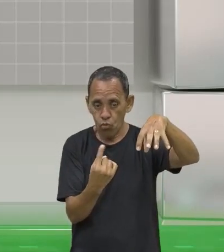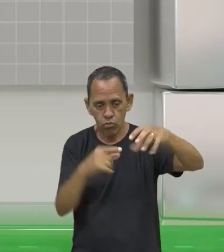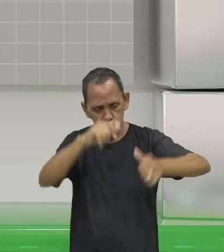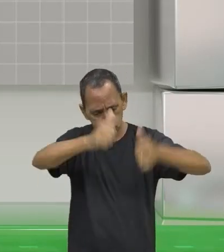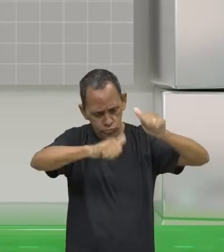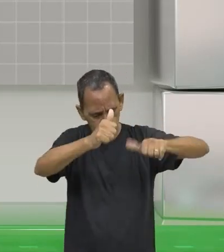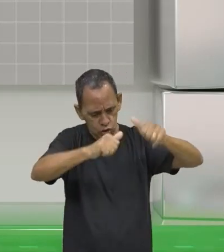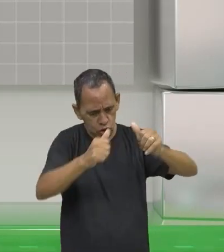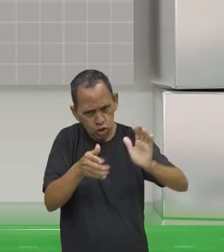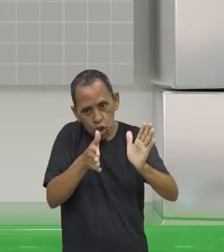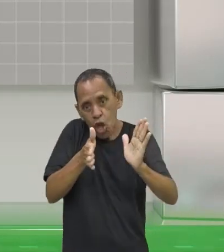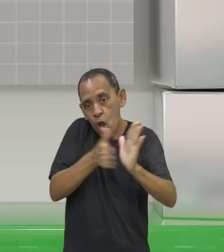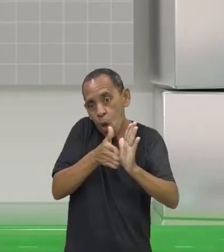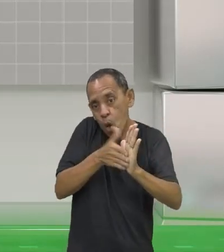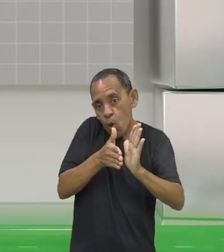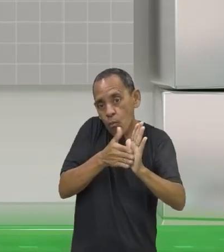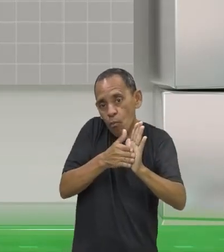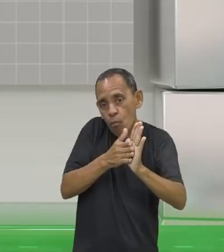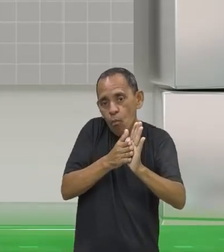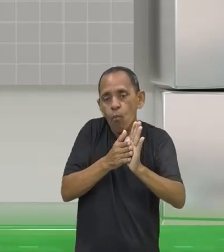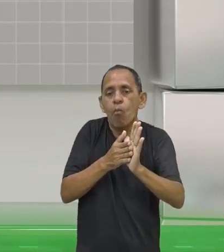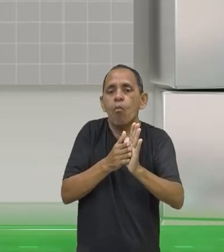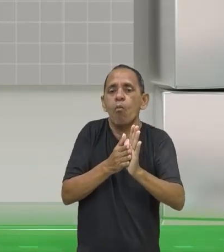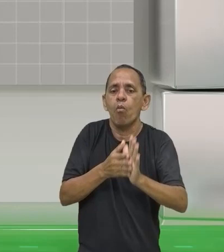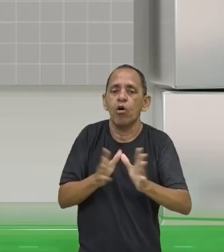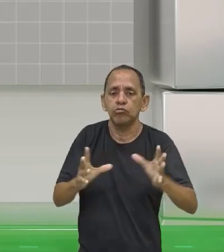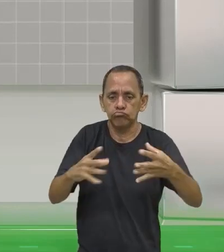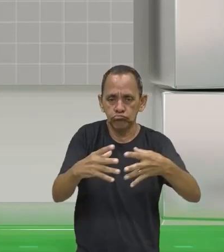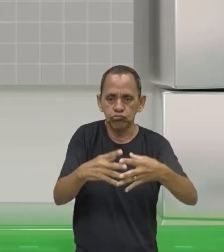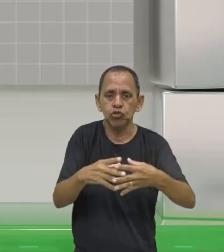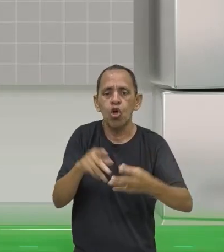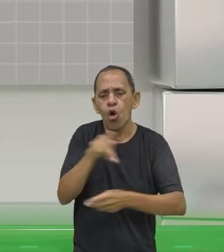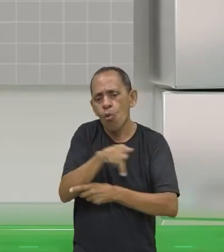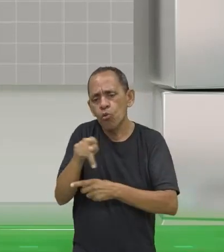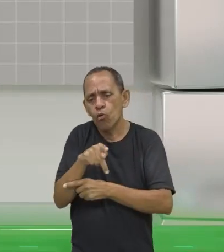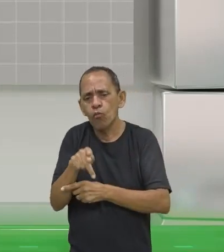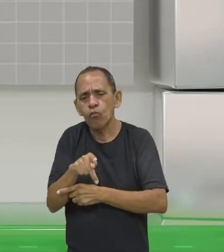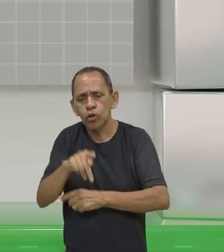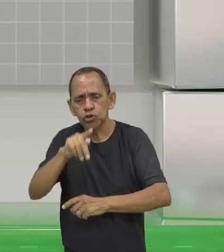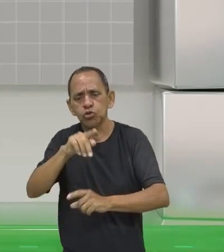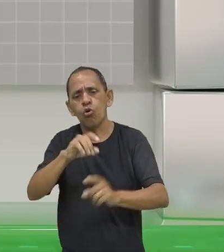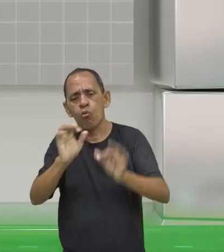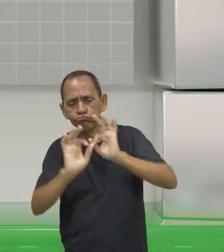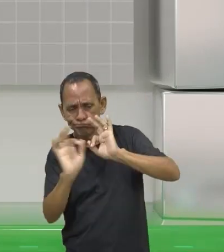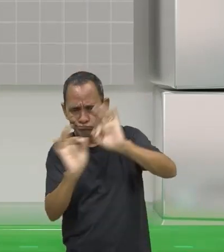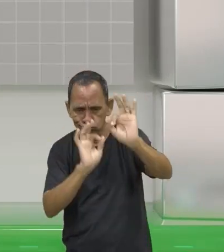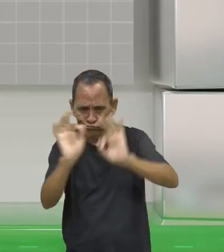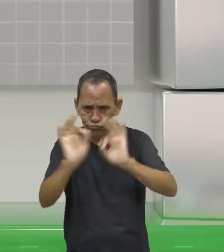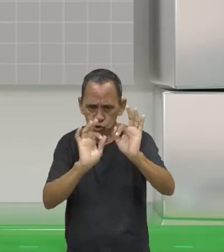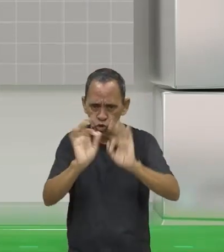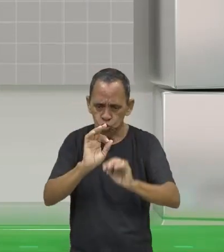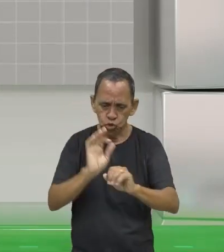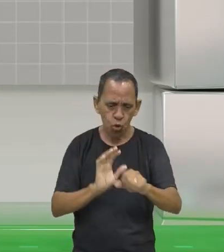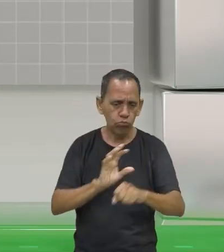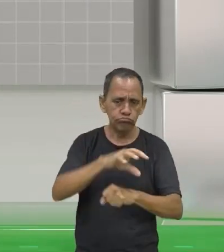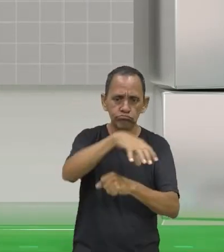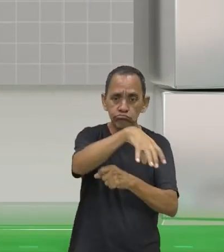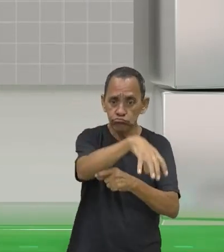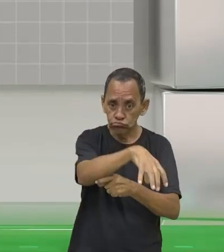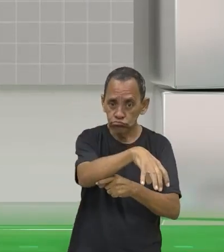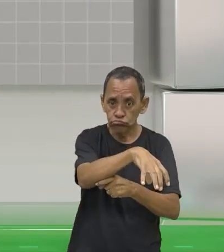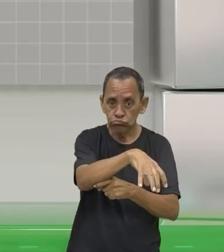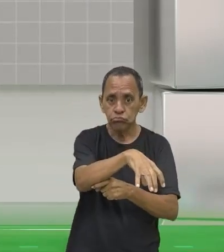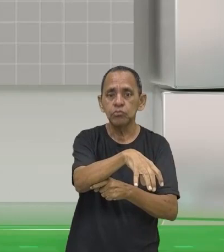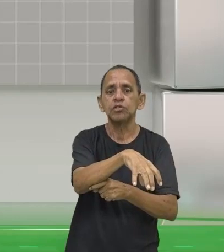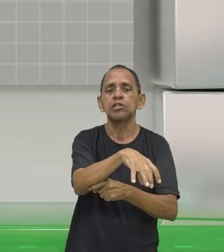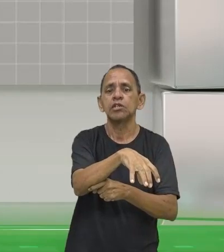rede, vocês vão ver que o professor ministrante, ele planeja objetos de conhecimento da unidade 1 que são